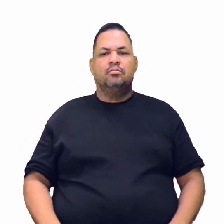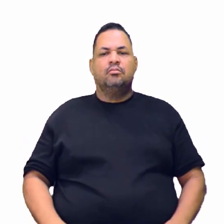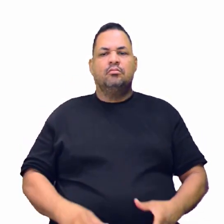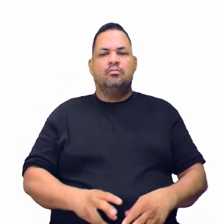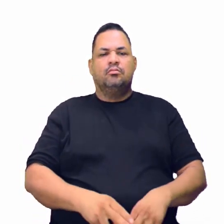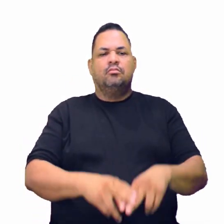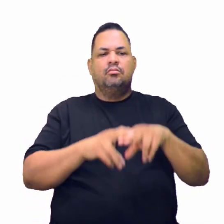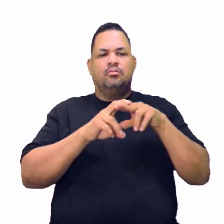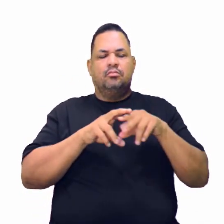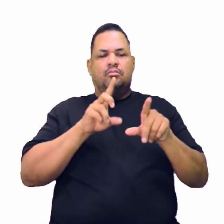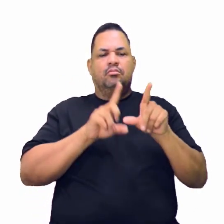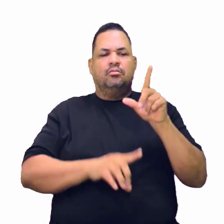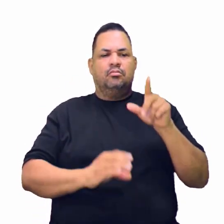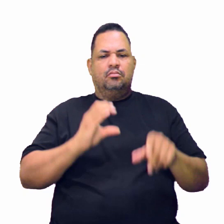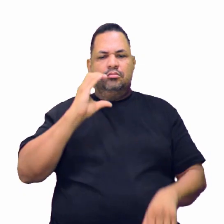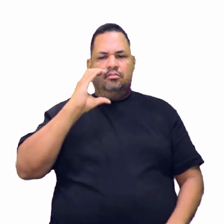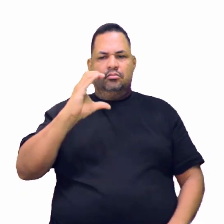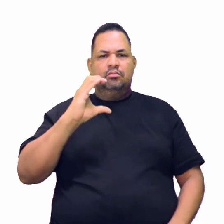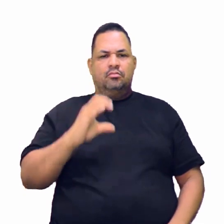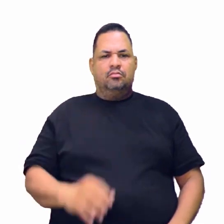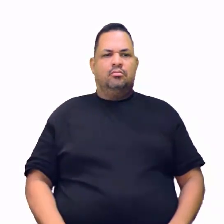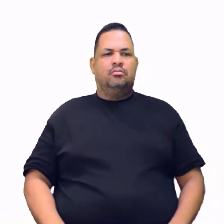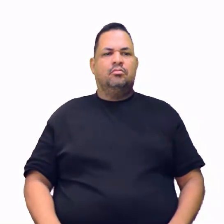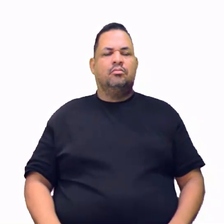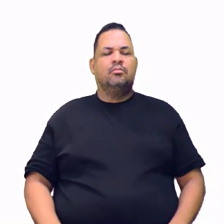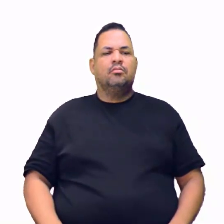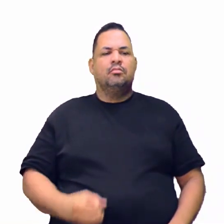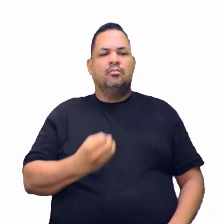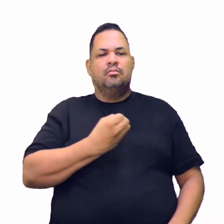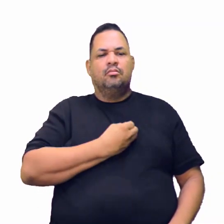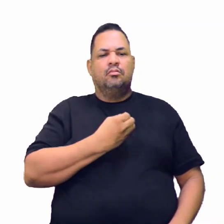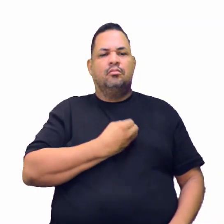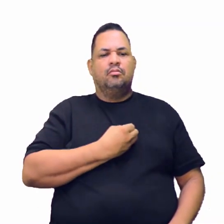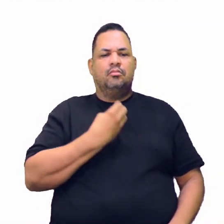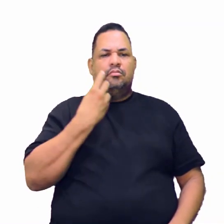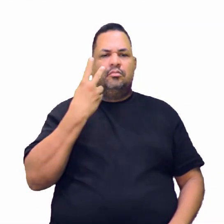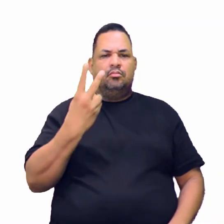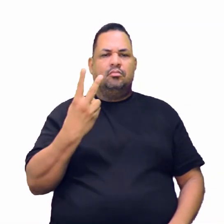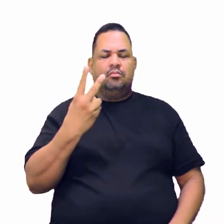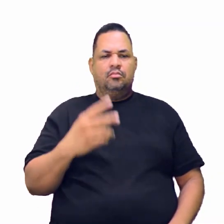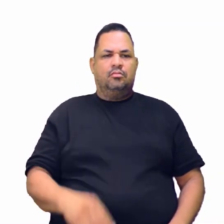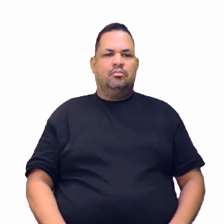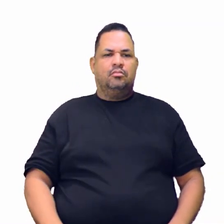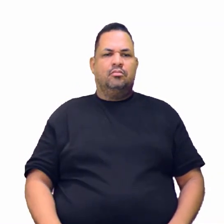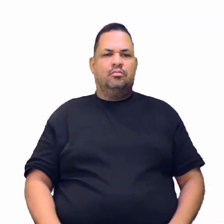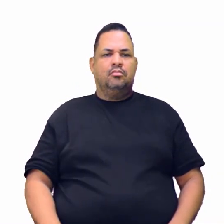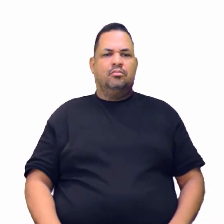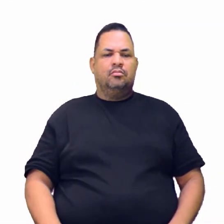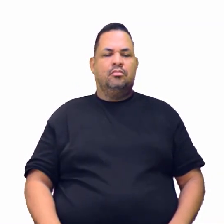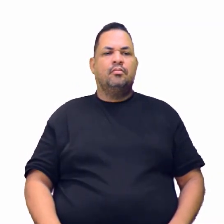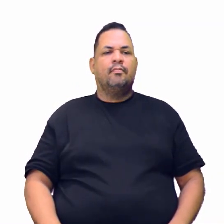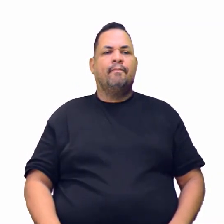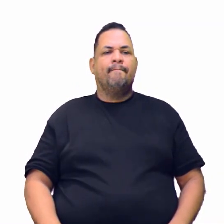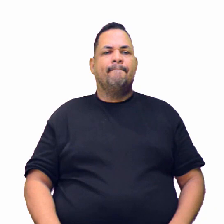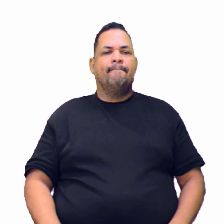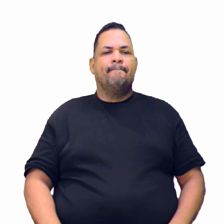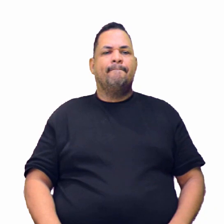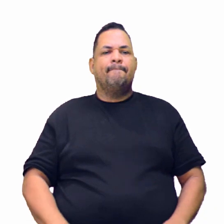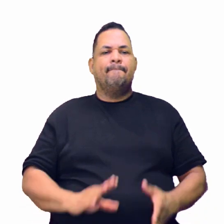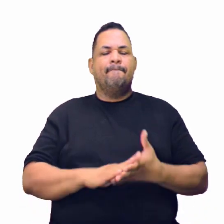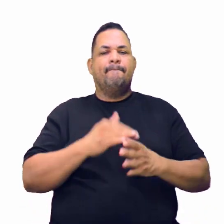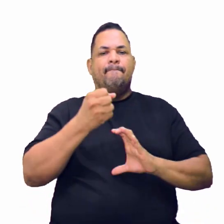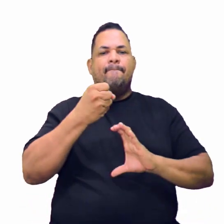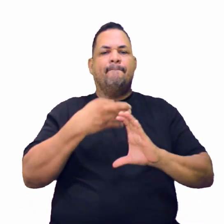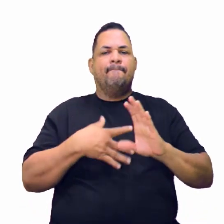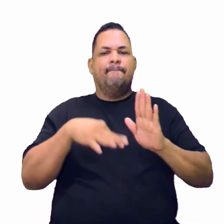a alternativa, letra C. Agora, nós temos aqui a 2, que vai falar o seguinte,